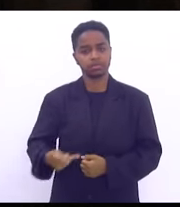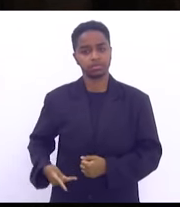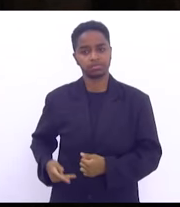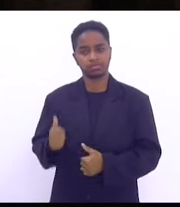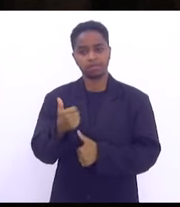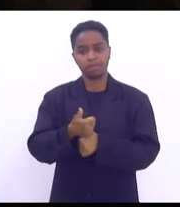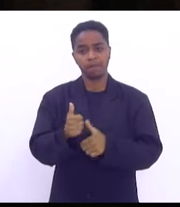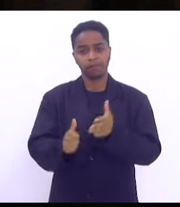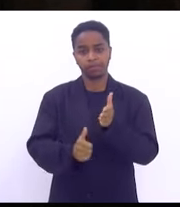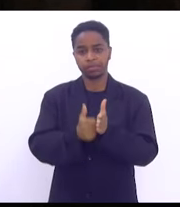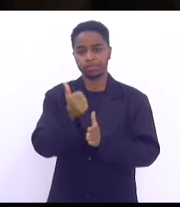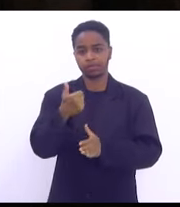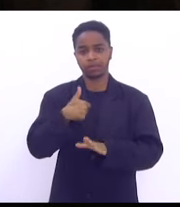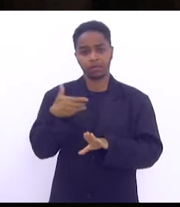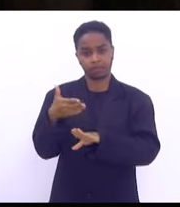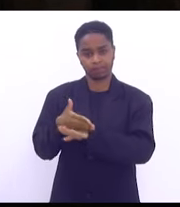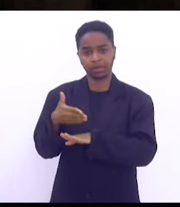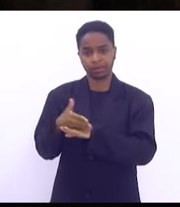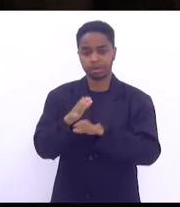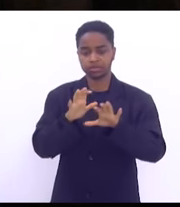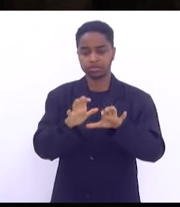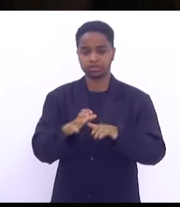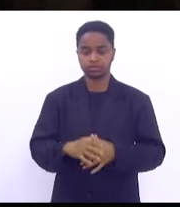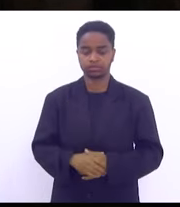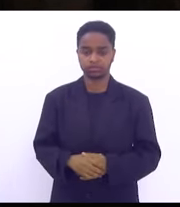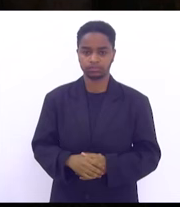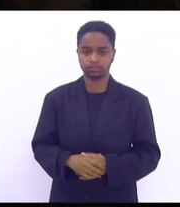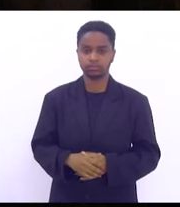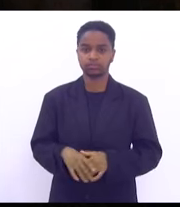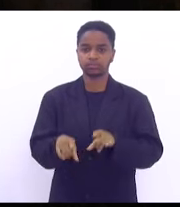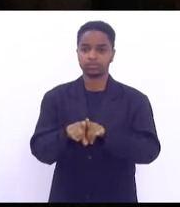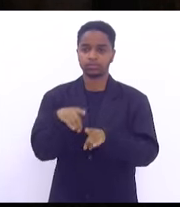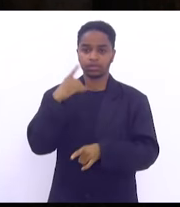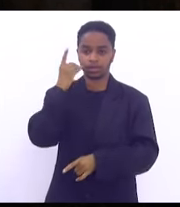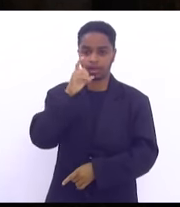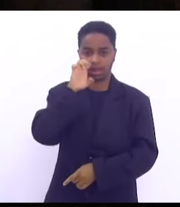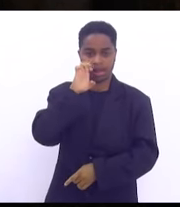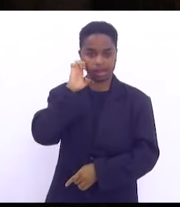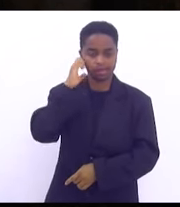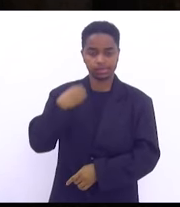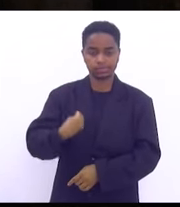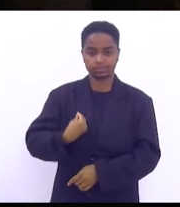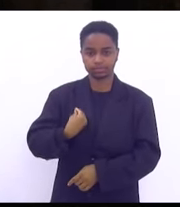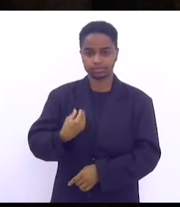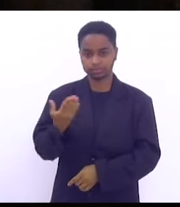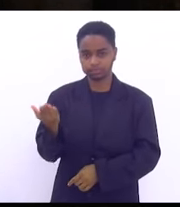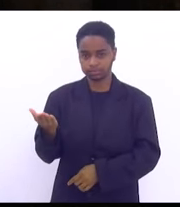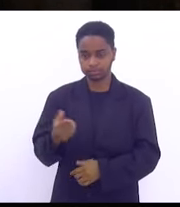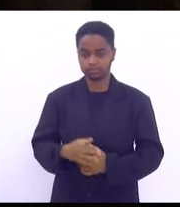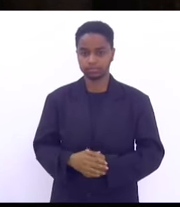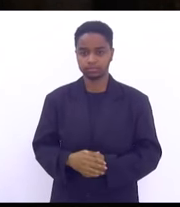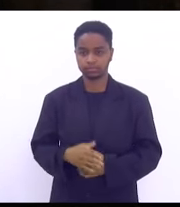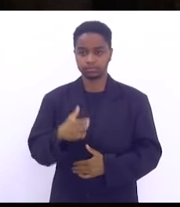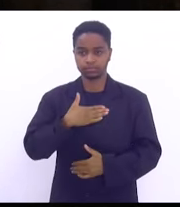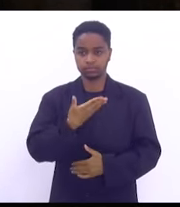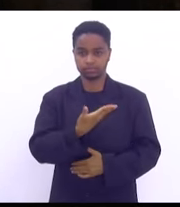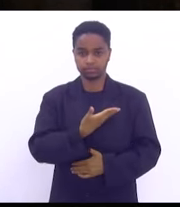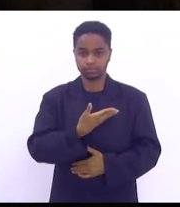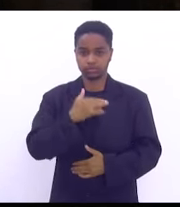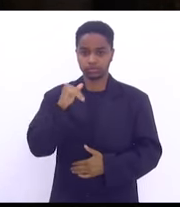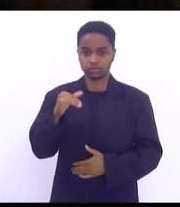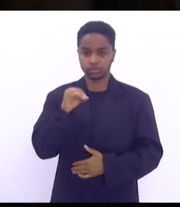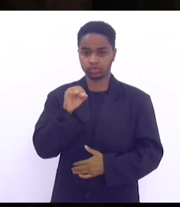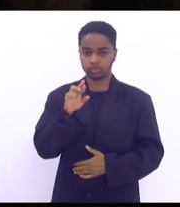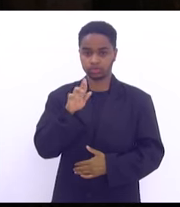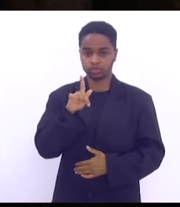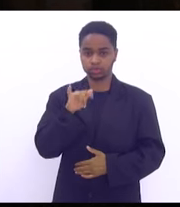vez que eu posso participar dessa maneira, deputada Érica, que se encontra aqui presente, meu amigo Jorginho do Atacadão, se